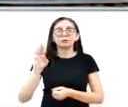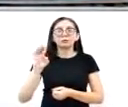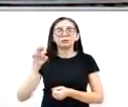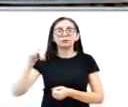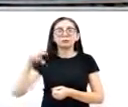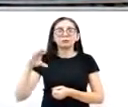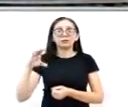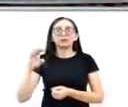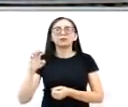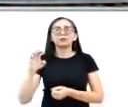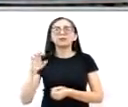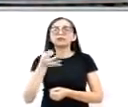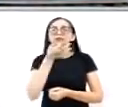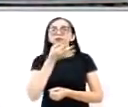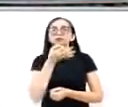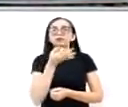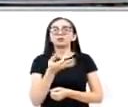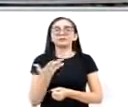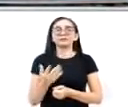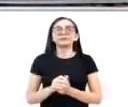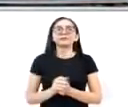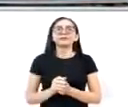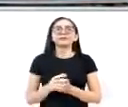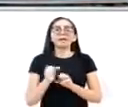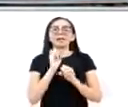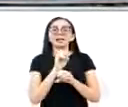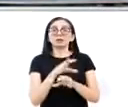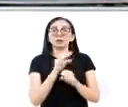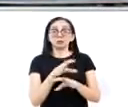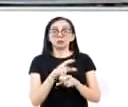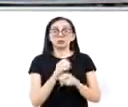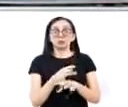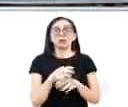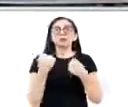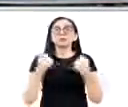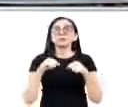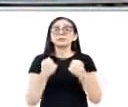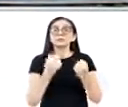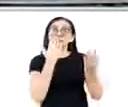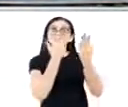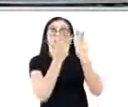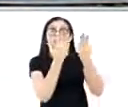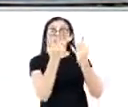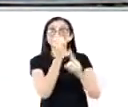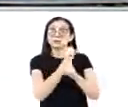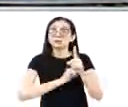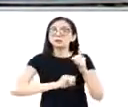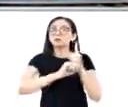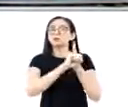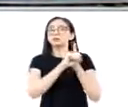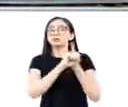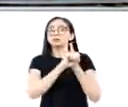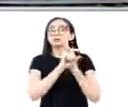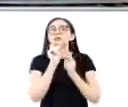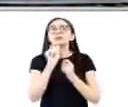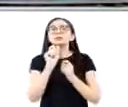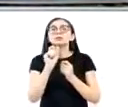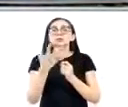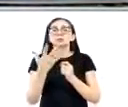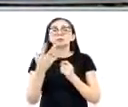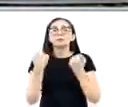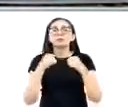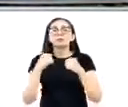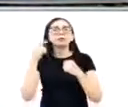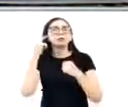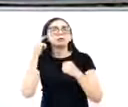a importância de utilizar o trabalho da educação, mas também com uma visão psicossocial, Julimar. Porque o que